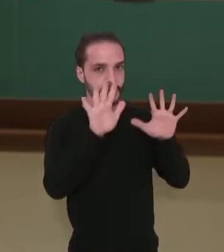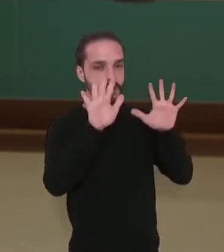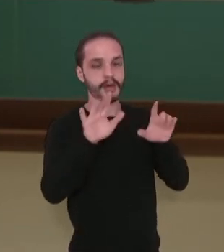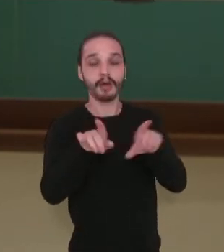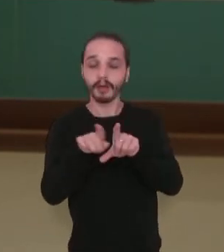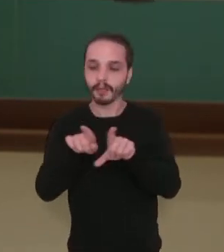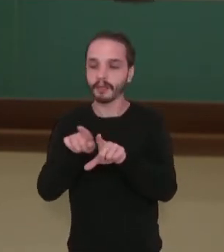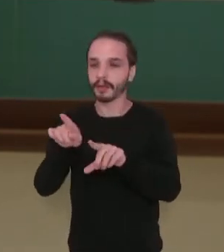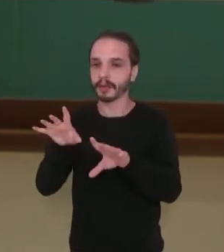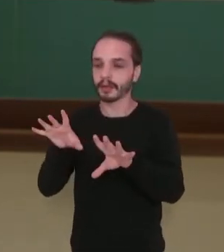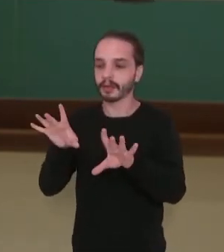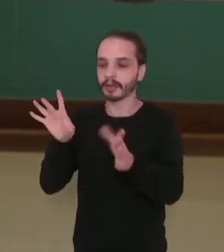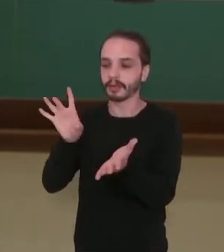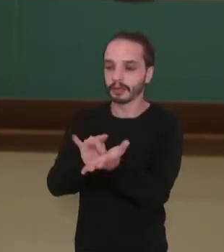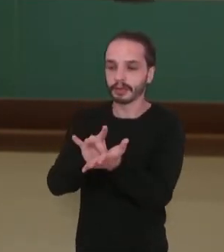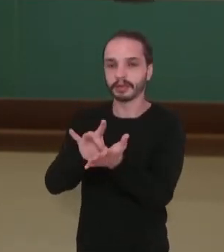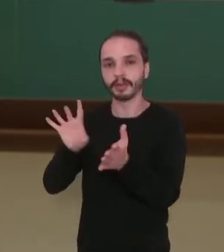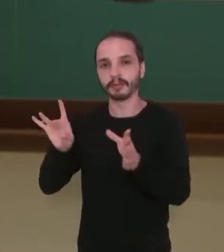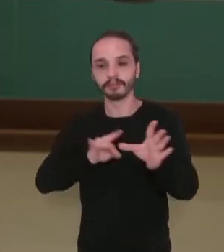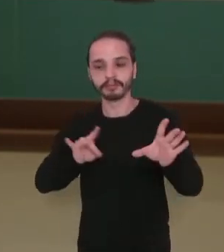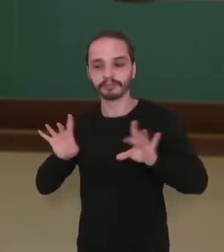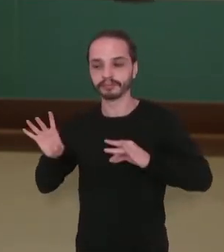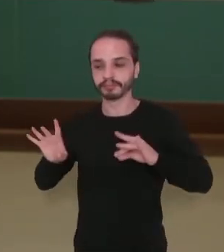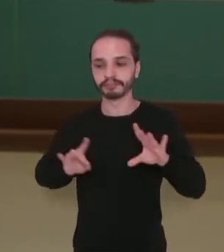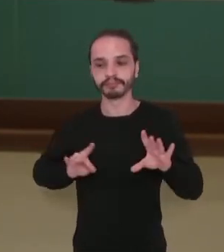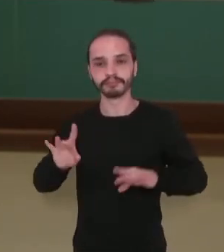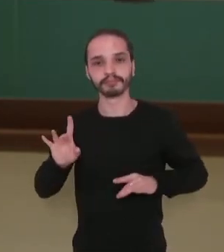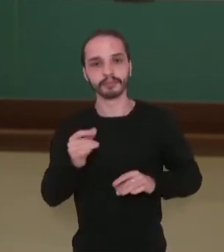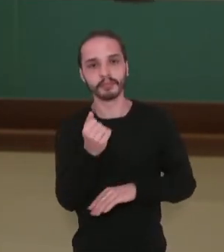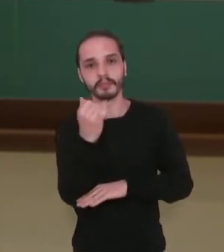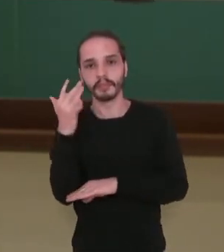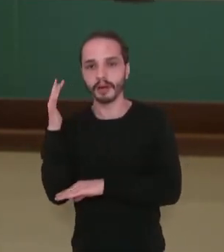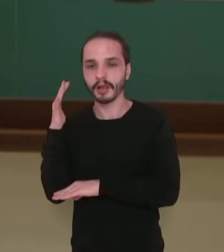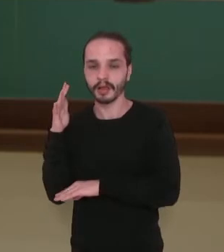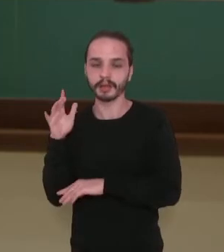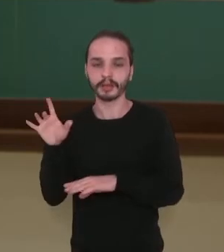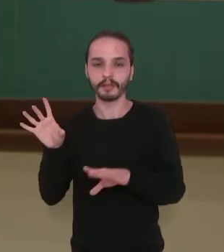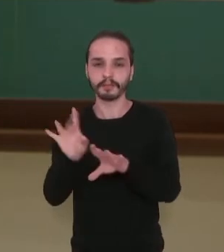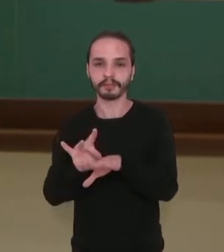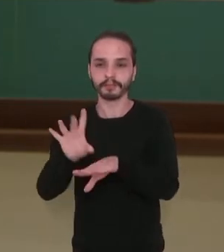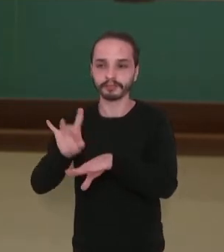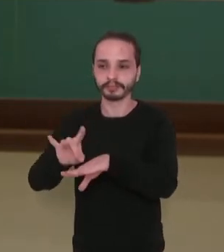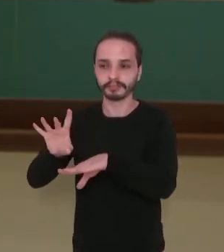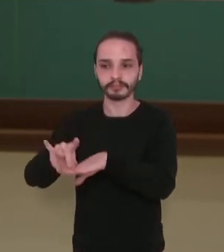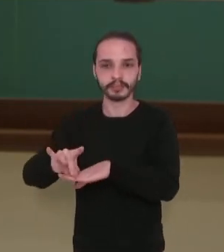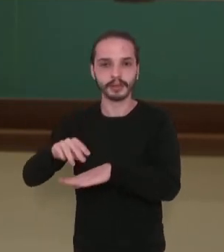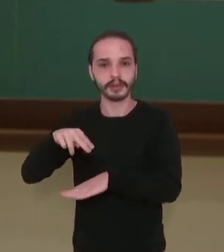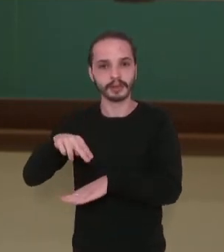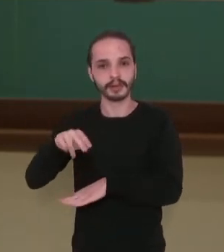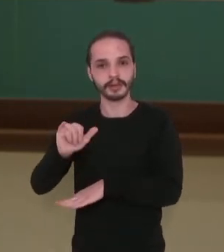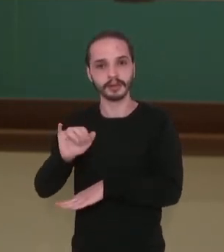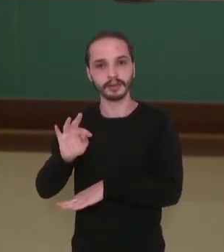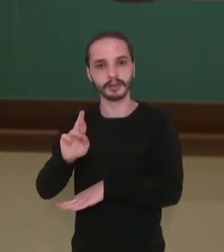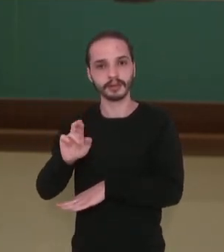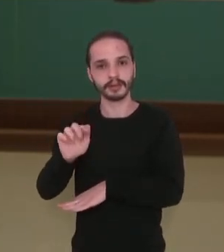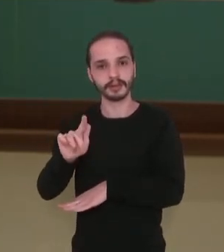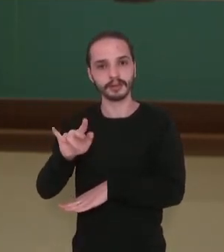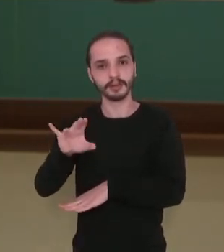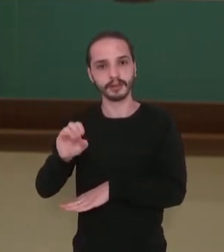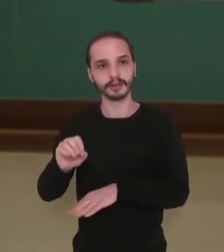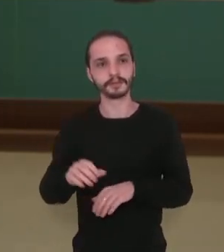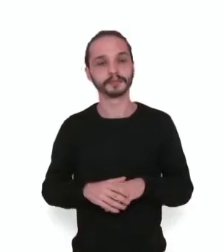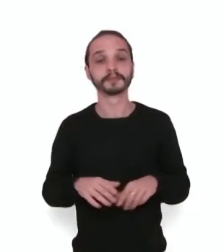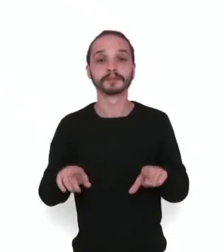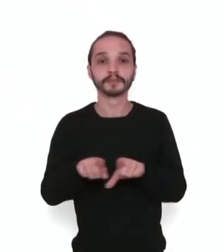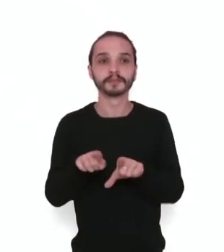fixar este gás aqui então para muitas plantas leguminosas principalmente. E além de despoluição do ambiente,